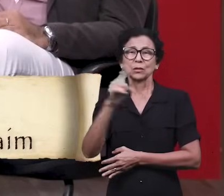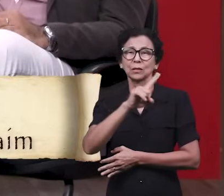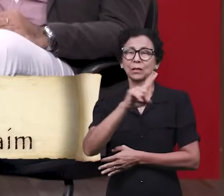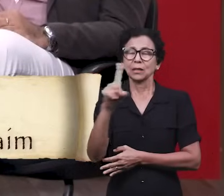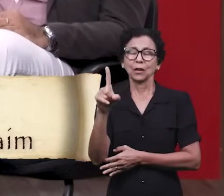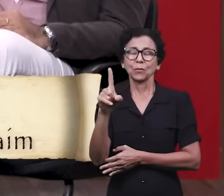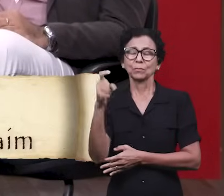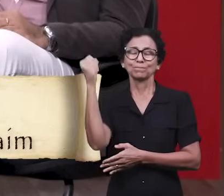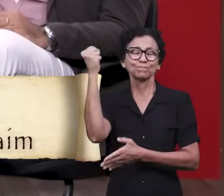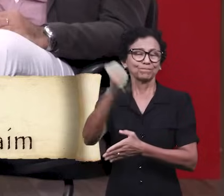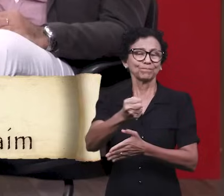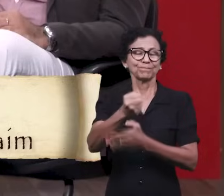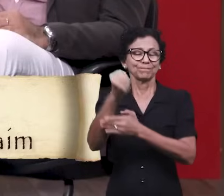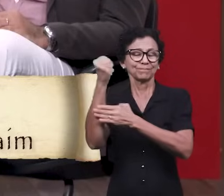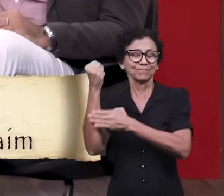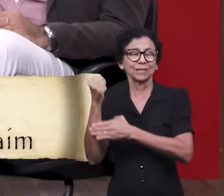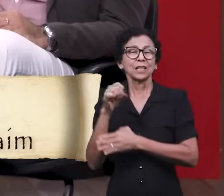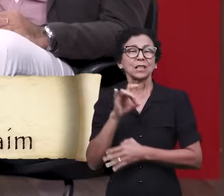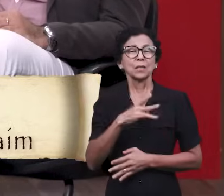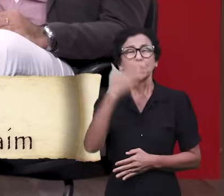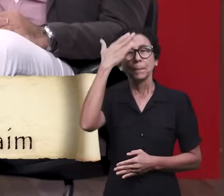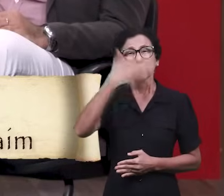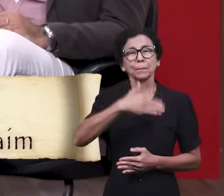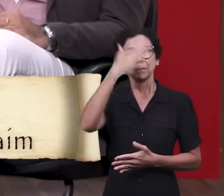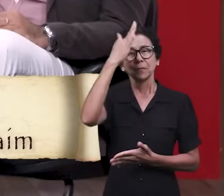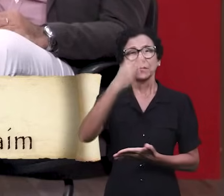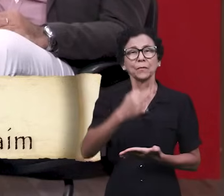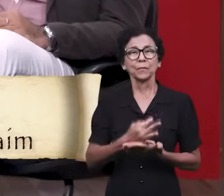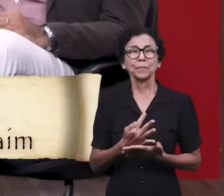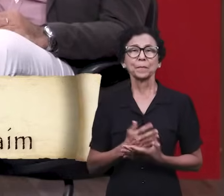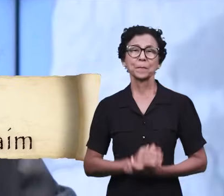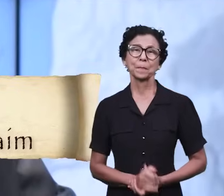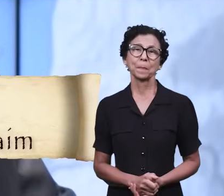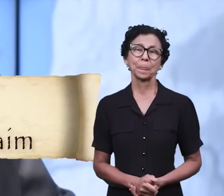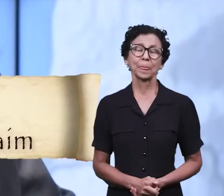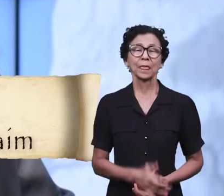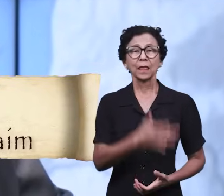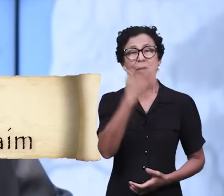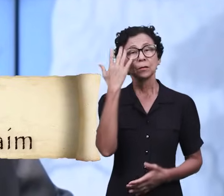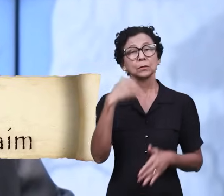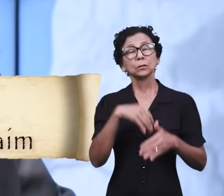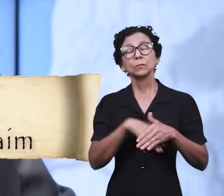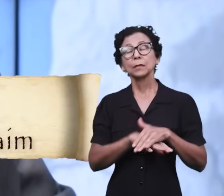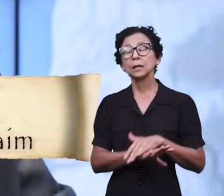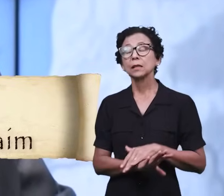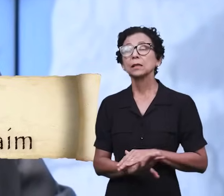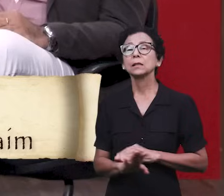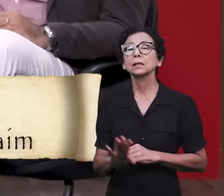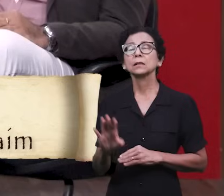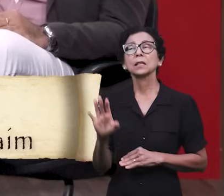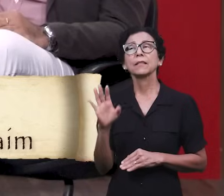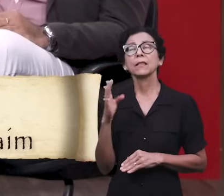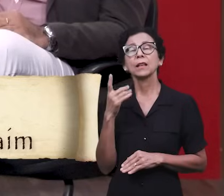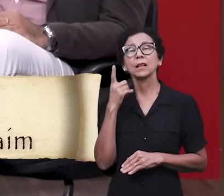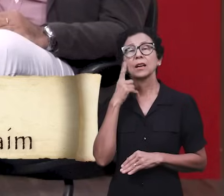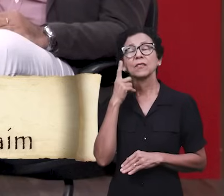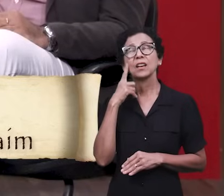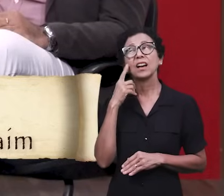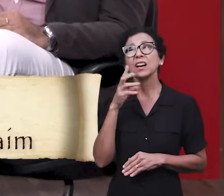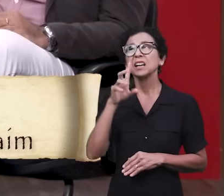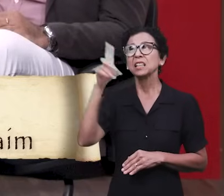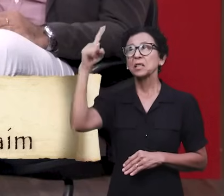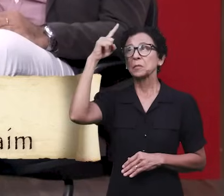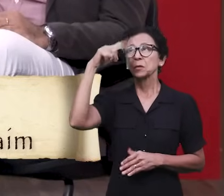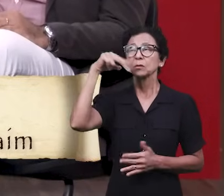seu amado, e às vezes as pessoas não se importam muito com isso, né? Sim. Então é uma expressão